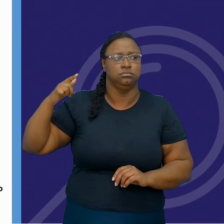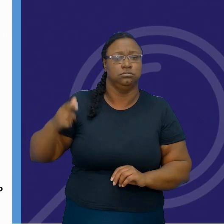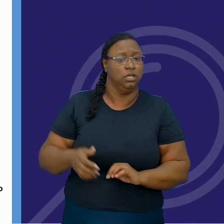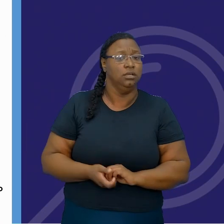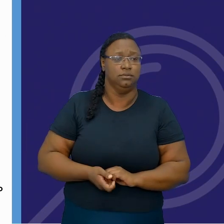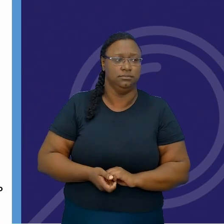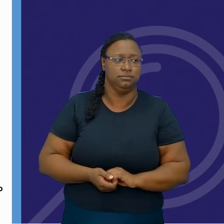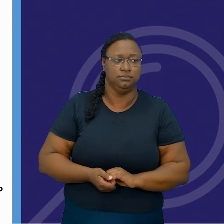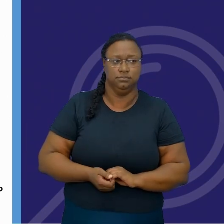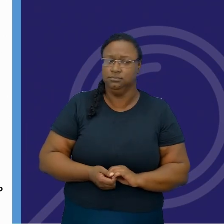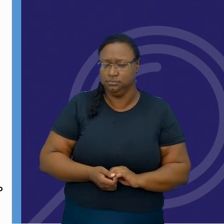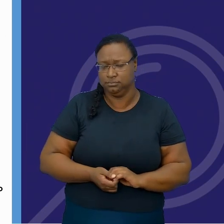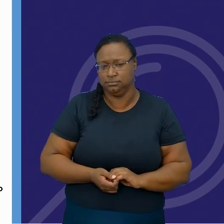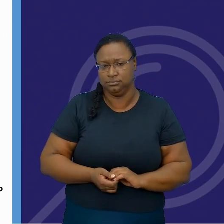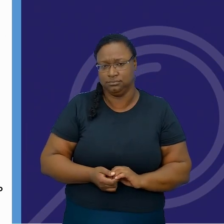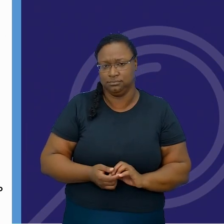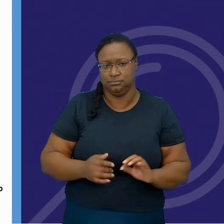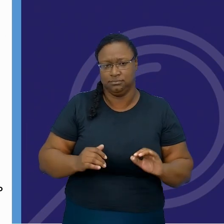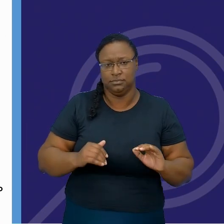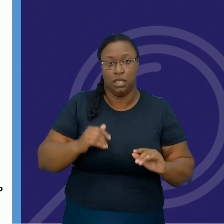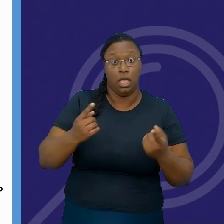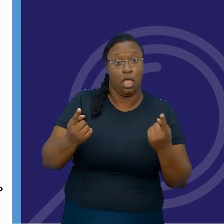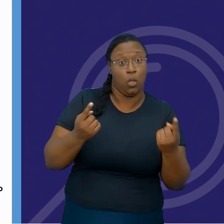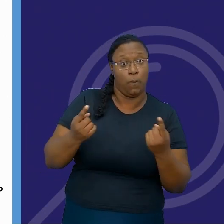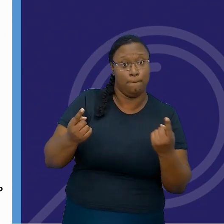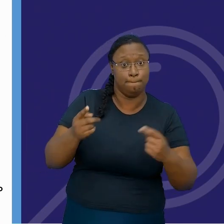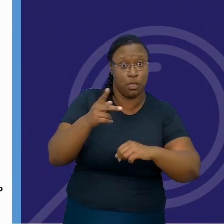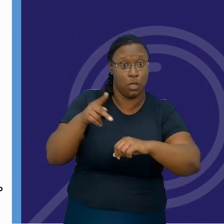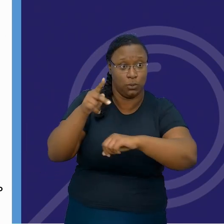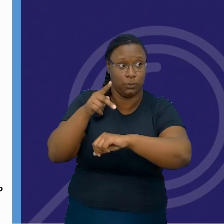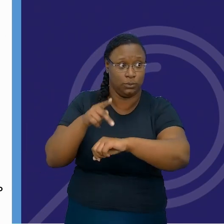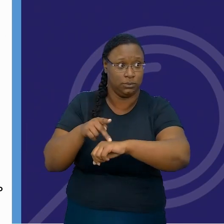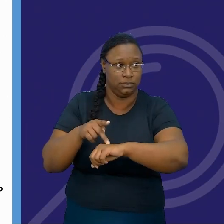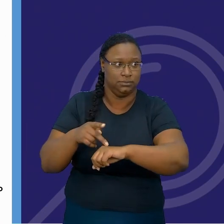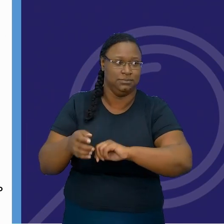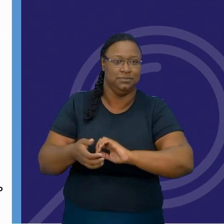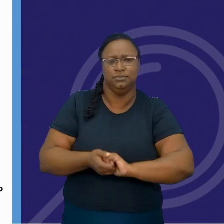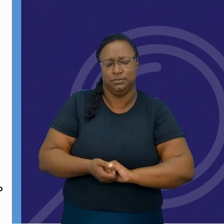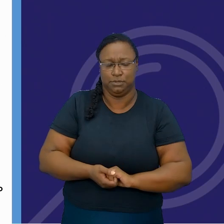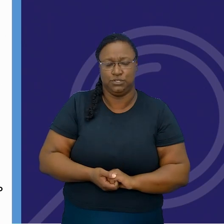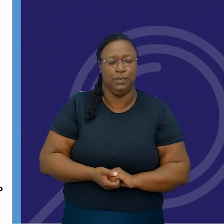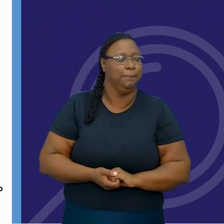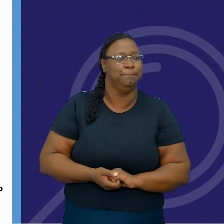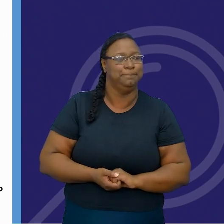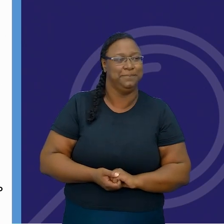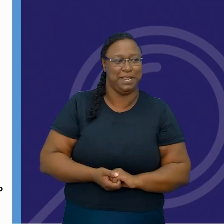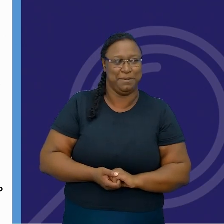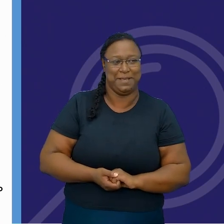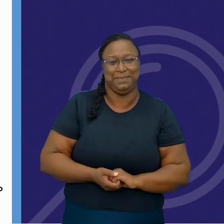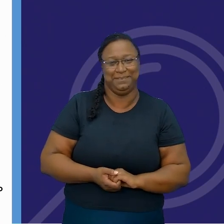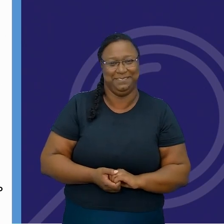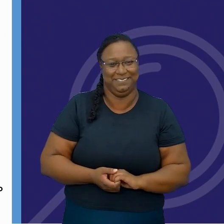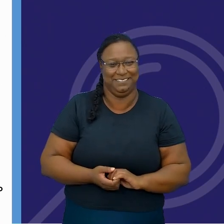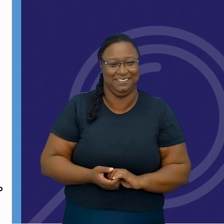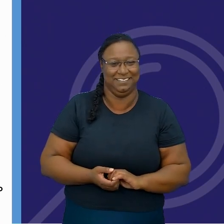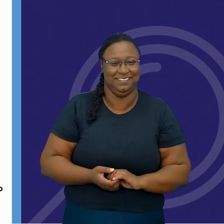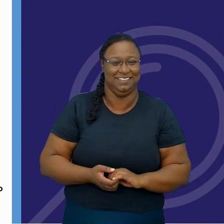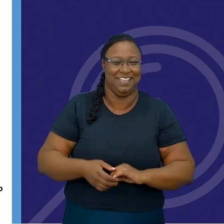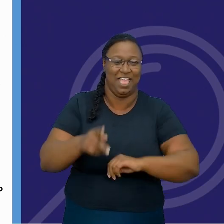Tem pouca incidência de radiação solar comparado aos países que estão entre os trópicos, né? No